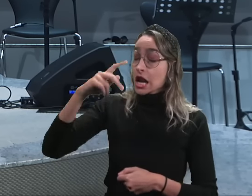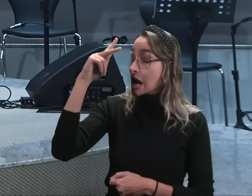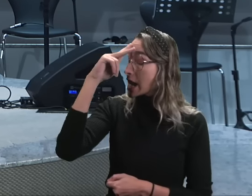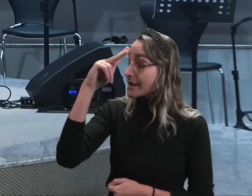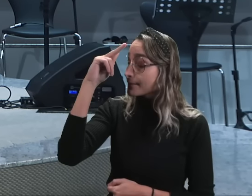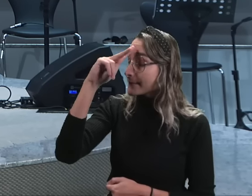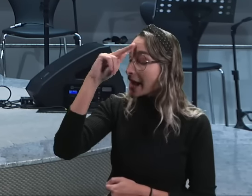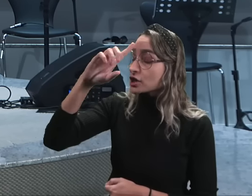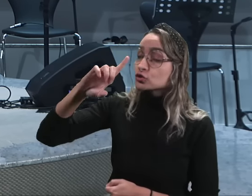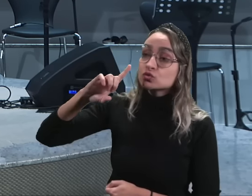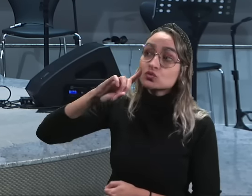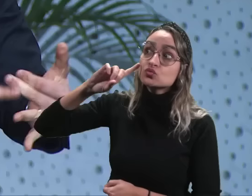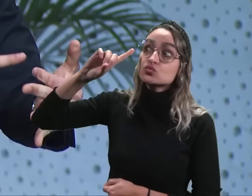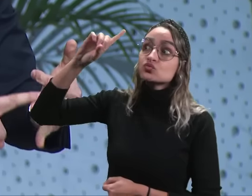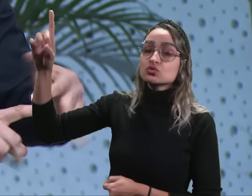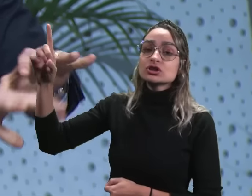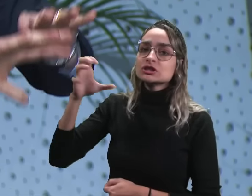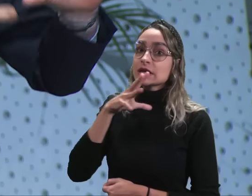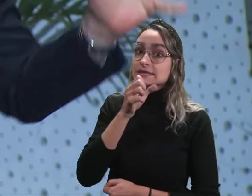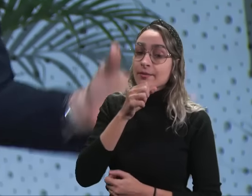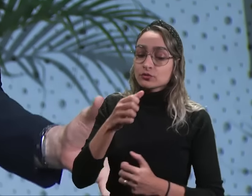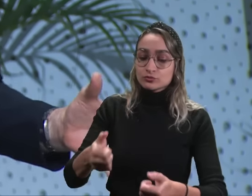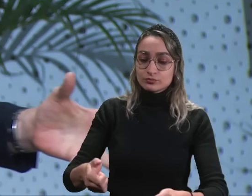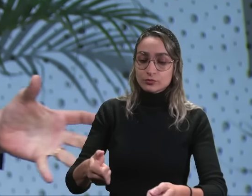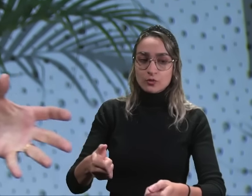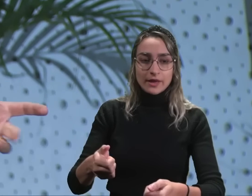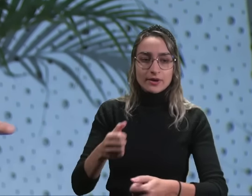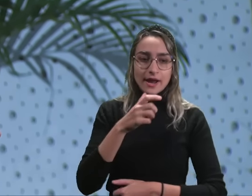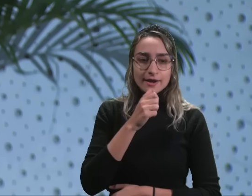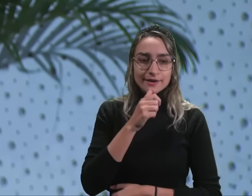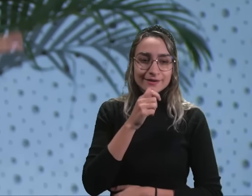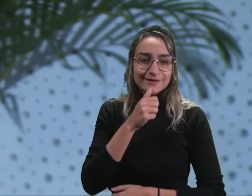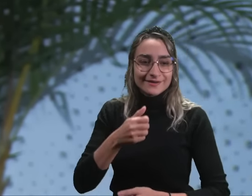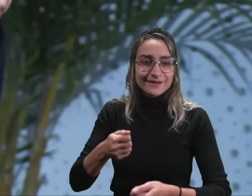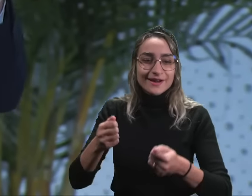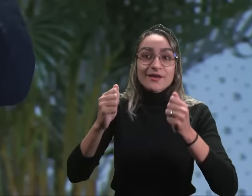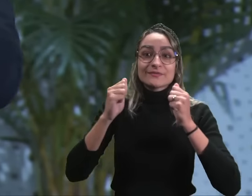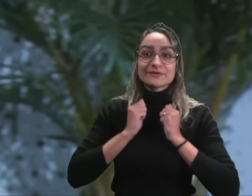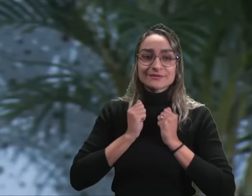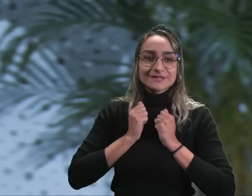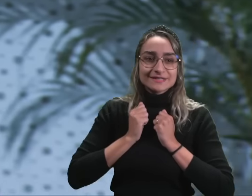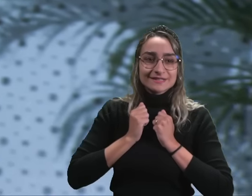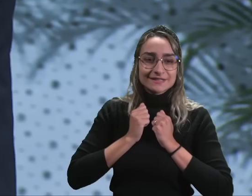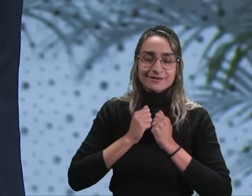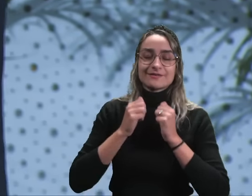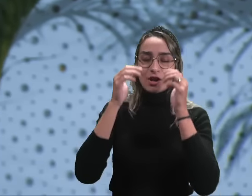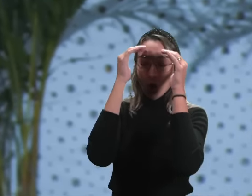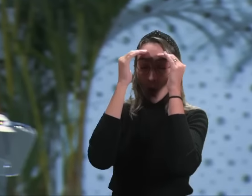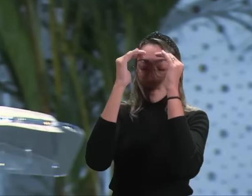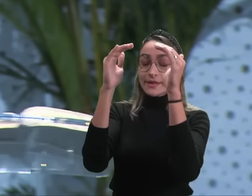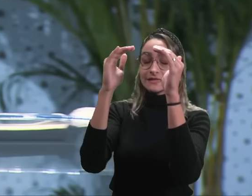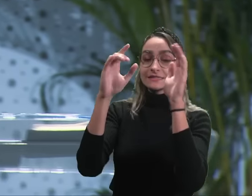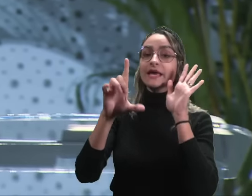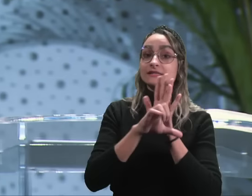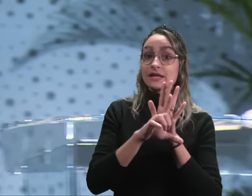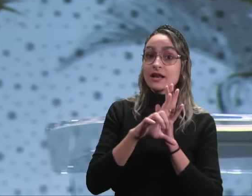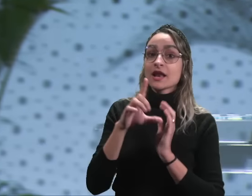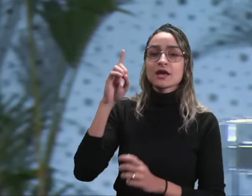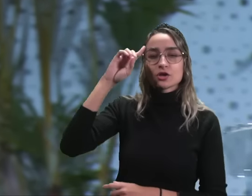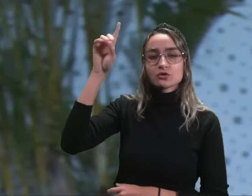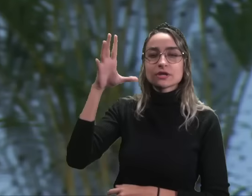ao Deus que Criou céus terra e mar e todas as coisas aparece somente em Êxodo no capítulo